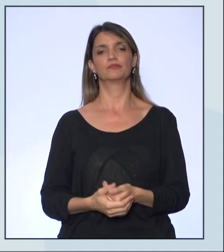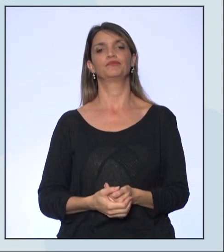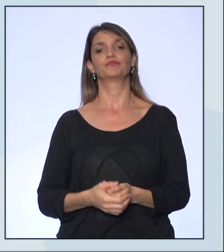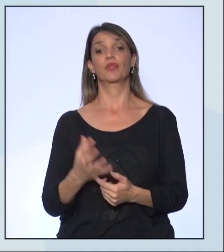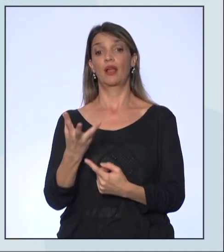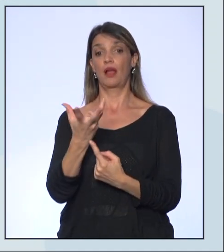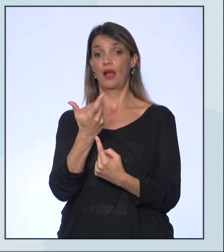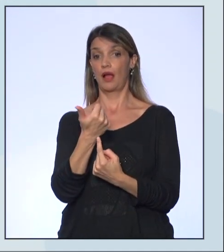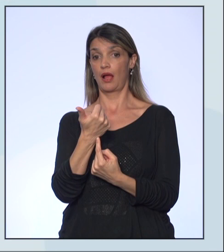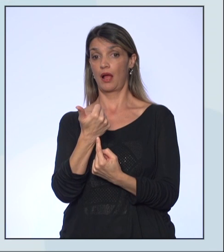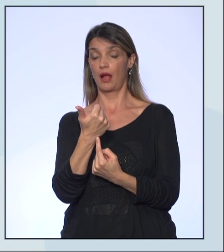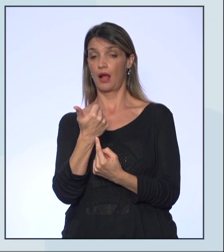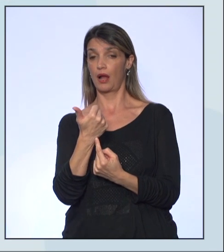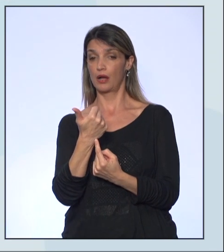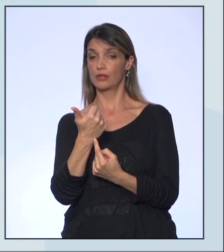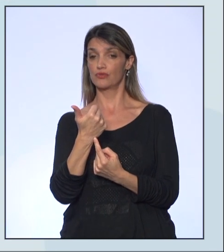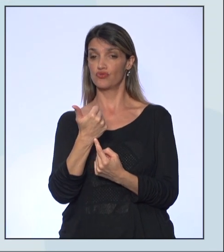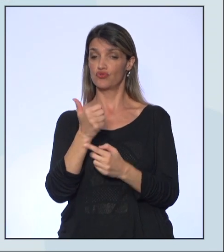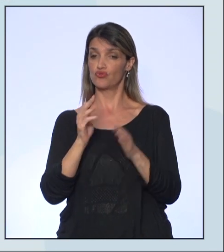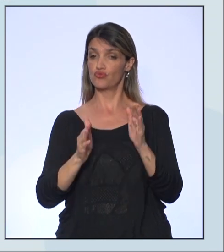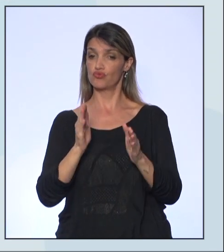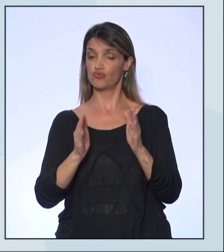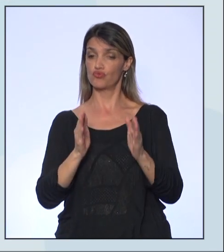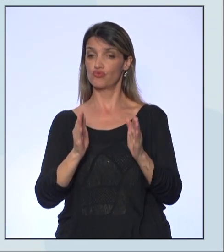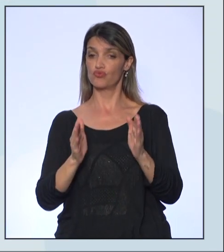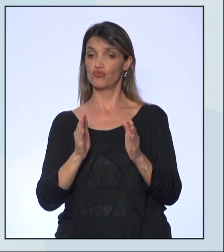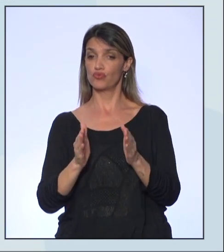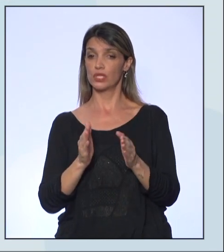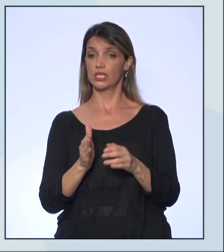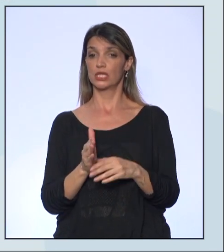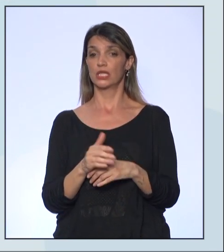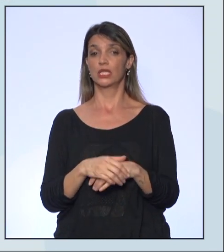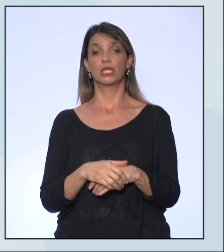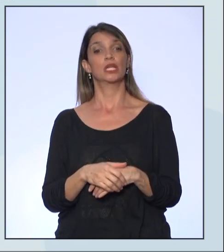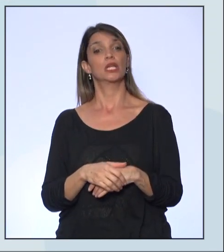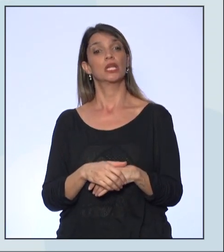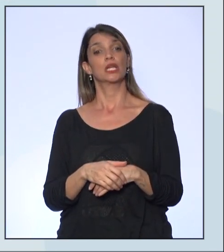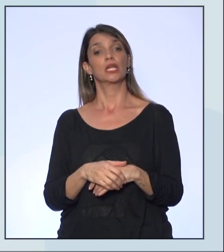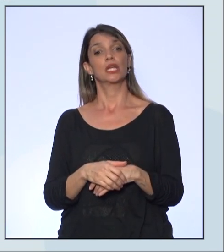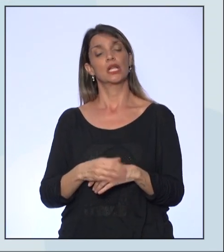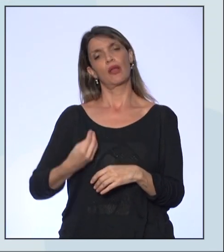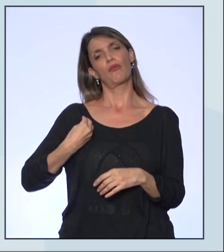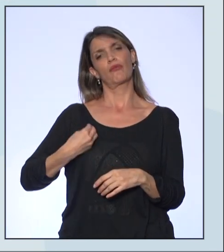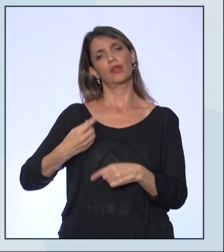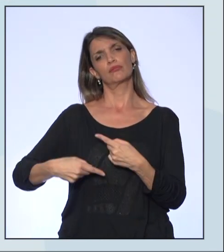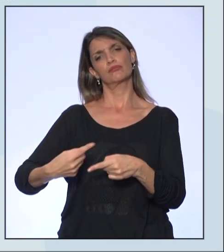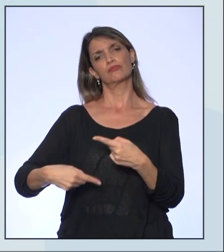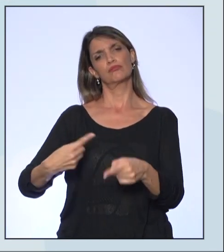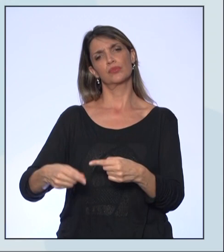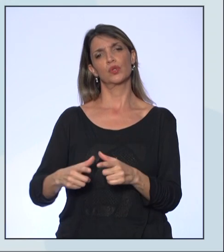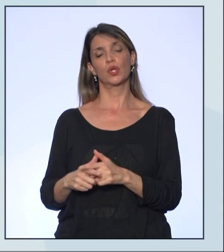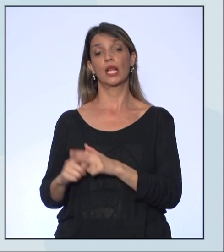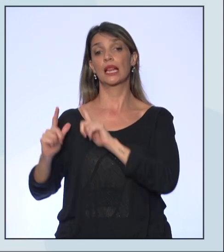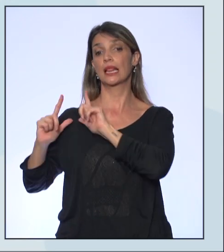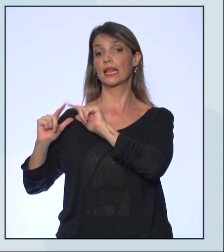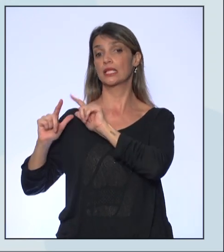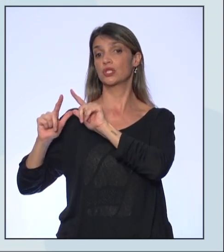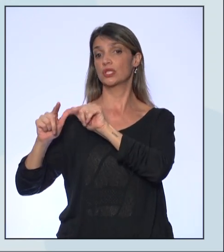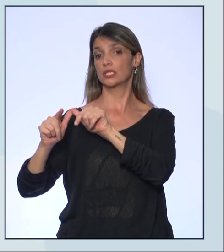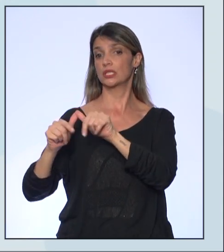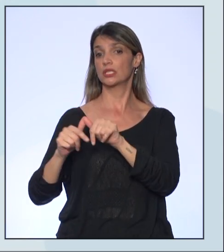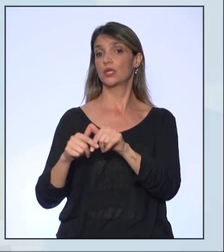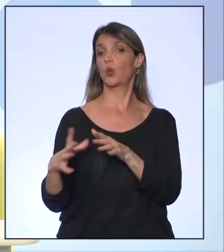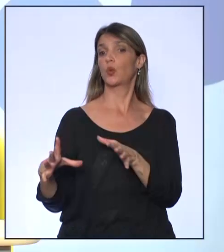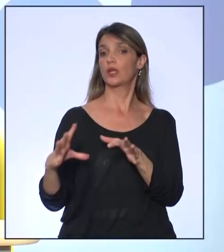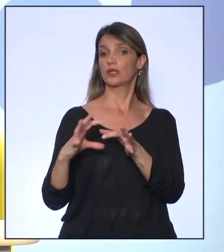estética do cotidiano, tradição e ruptura, ligação entre arte e vida. E, claro, patrimônio cultural,